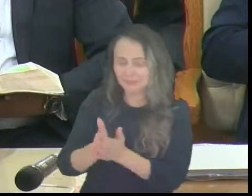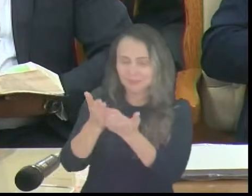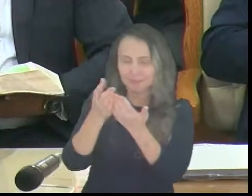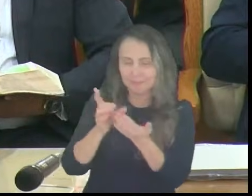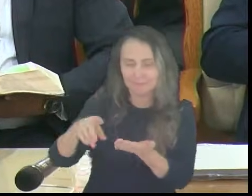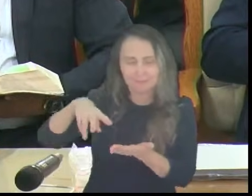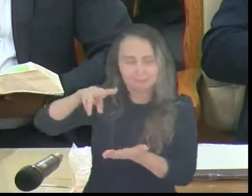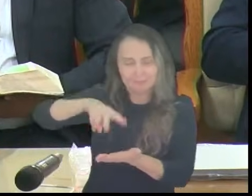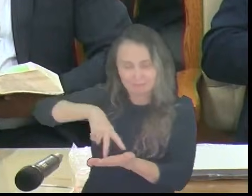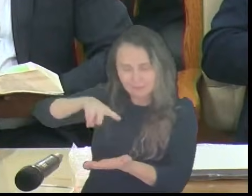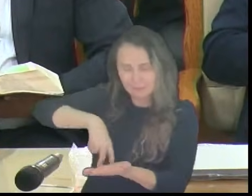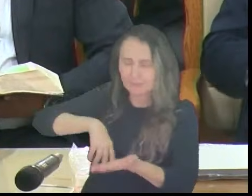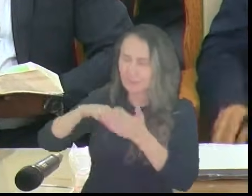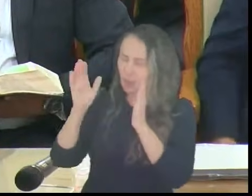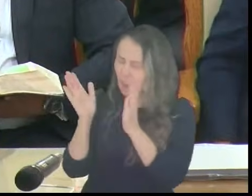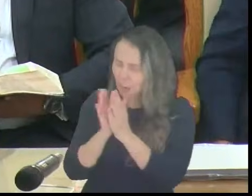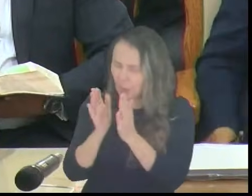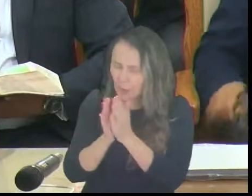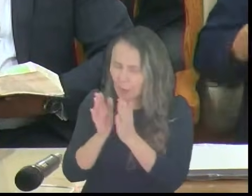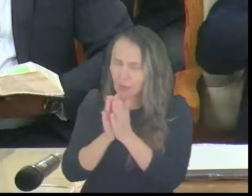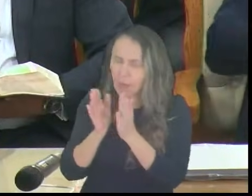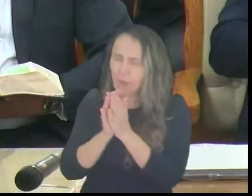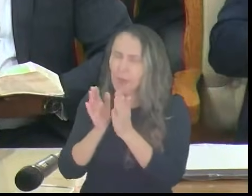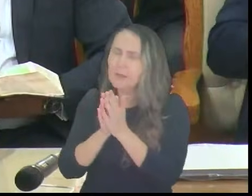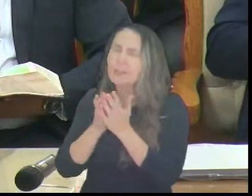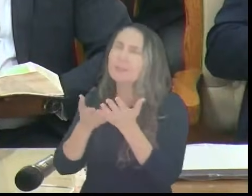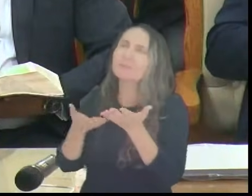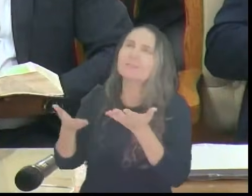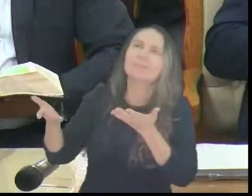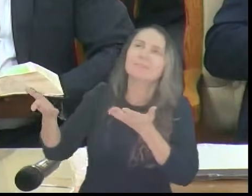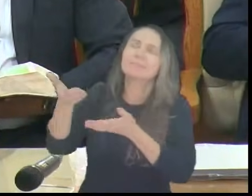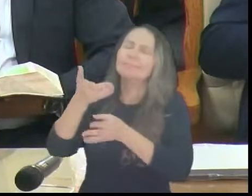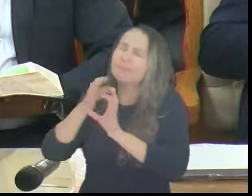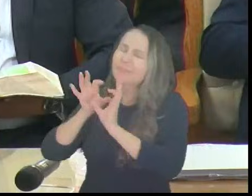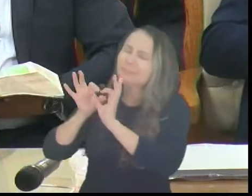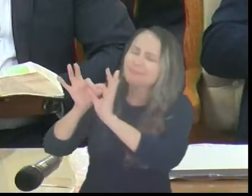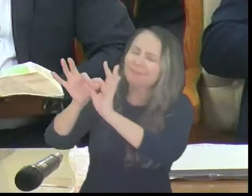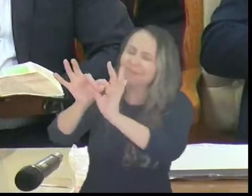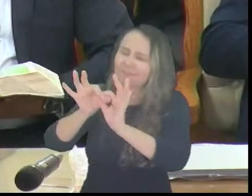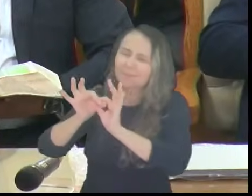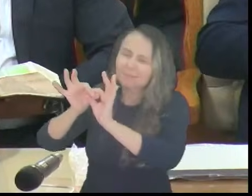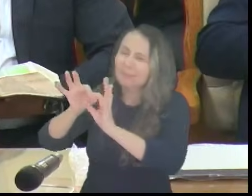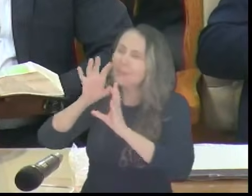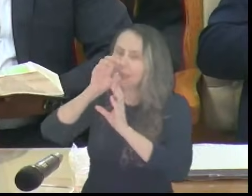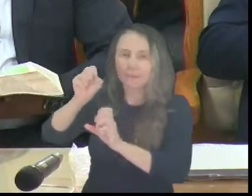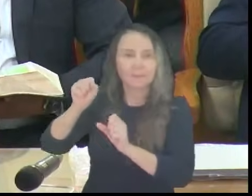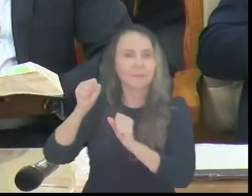oração, você vai ter uma comunhão muito forte com o Senhor Jesus Cristo.